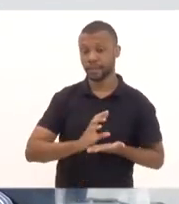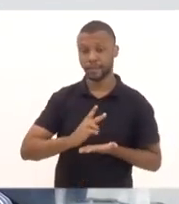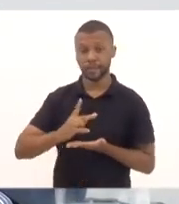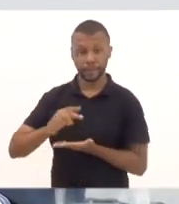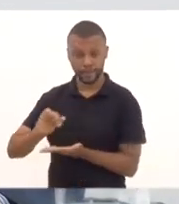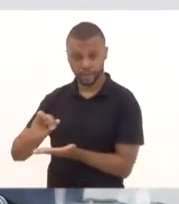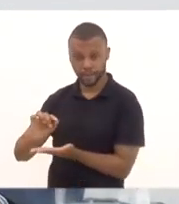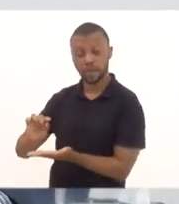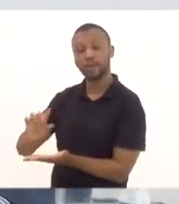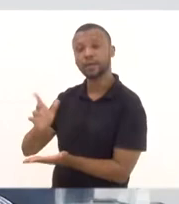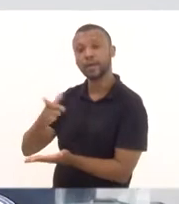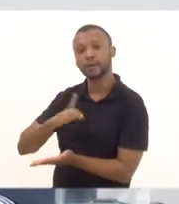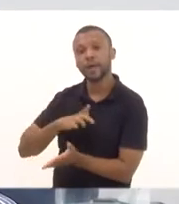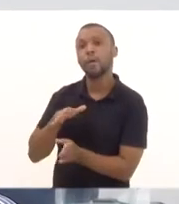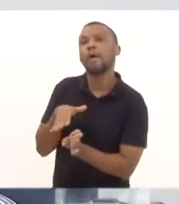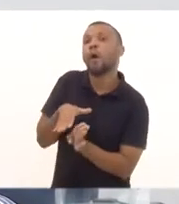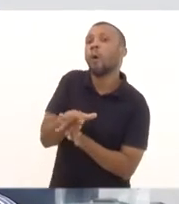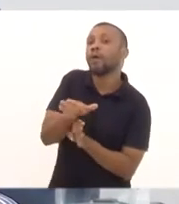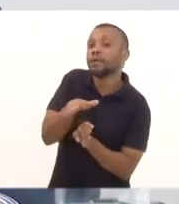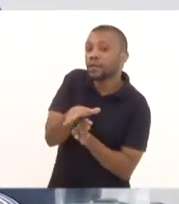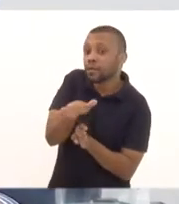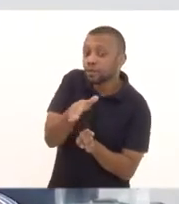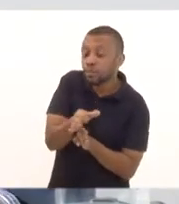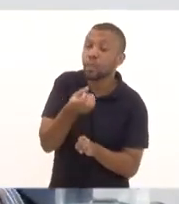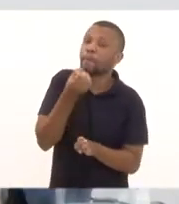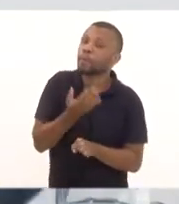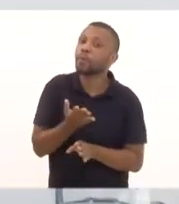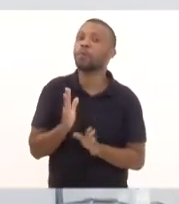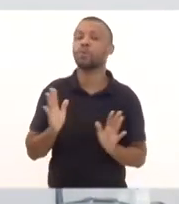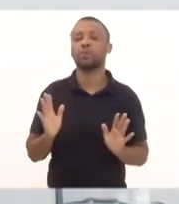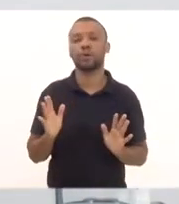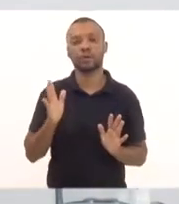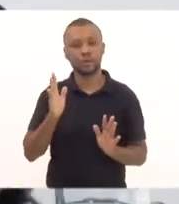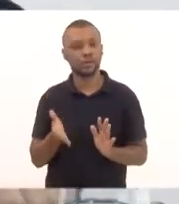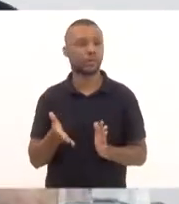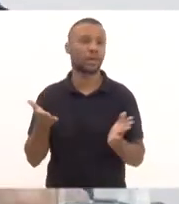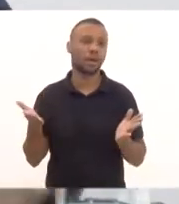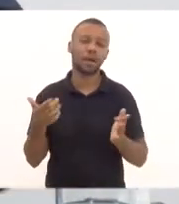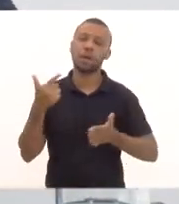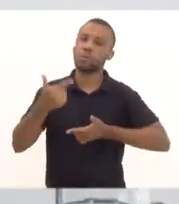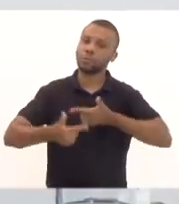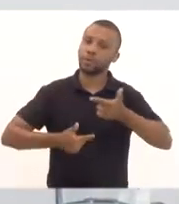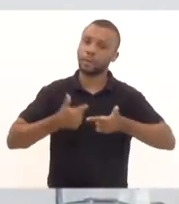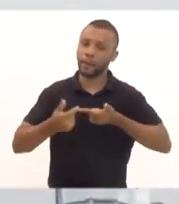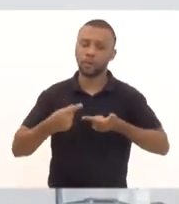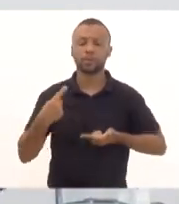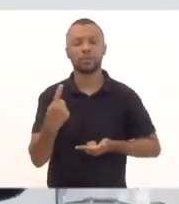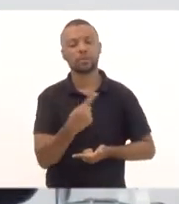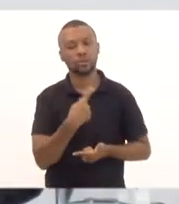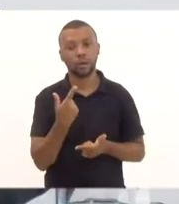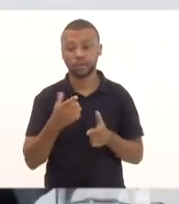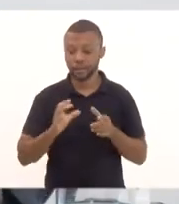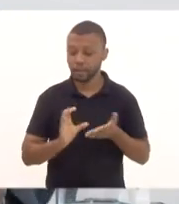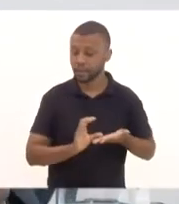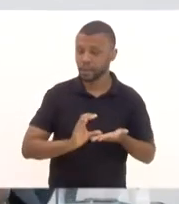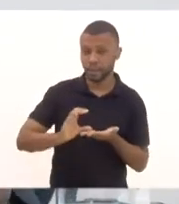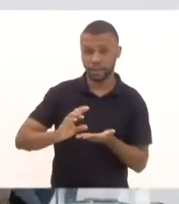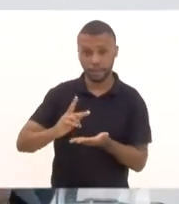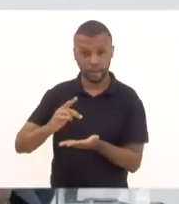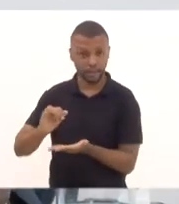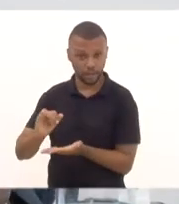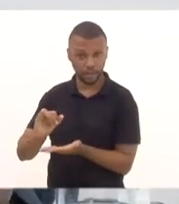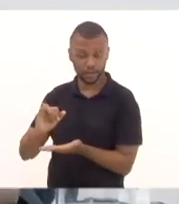aí uma um guia muito muito robusto não é é para os trabalhos da CPI Então quero fazer também algumas